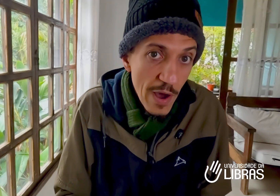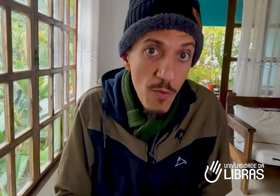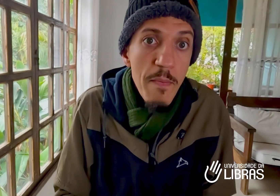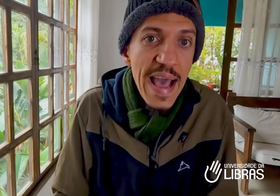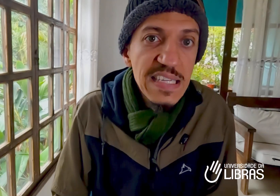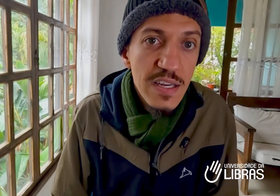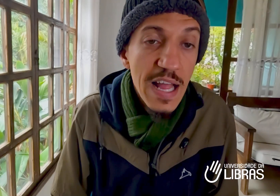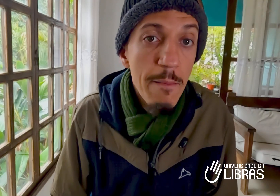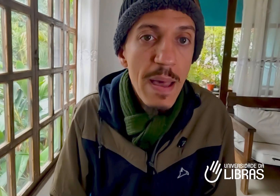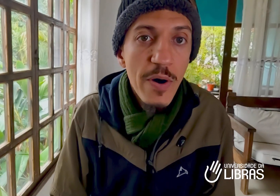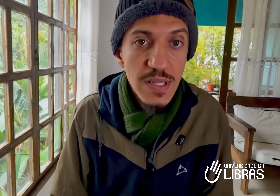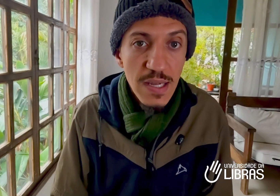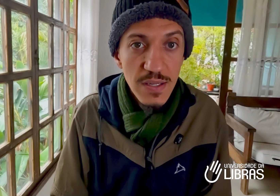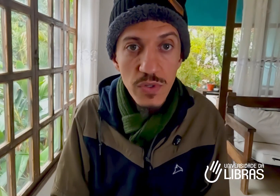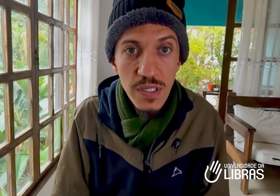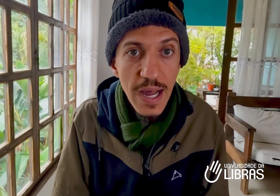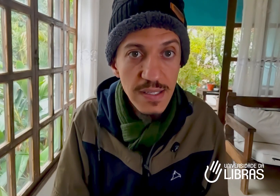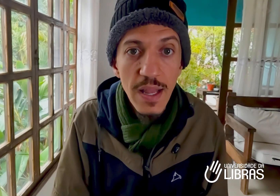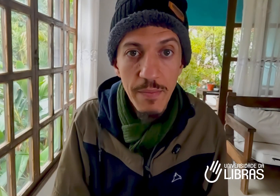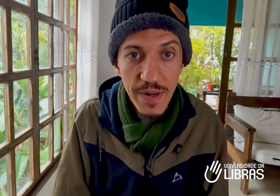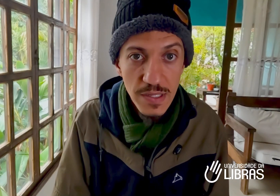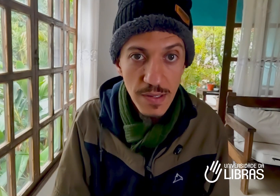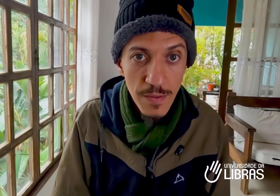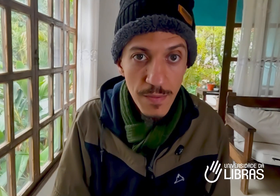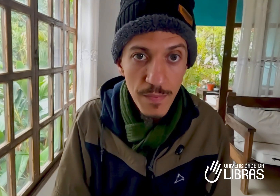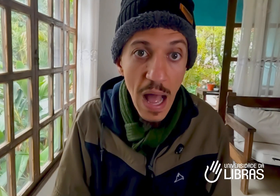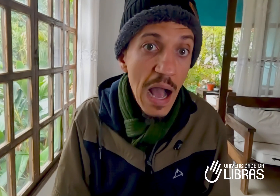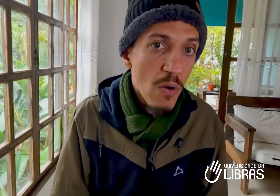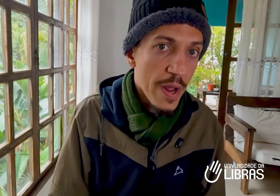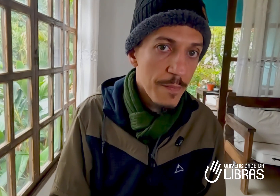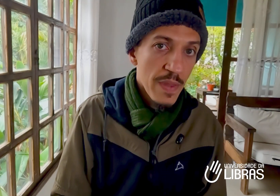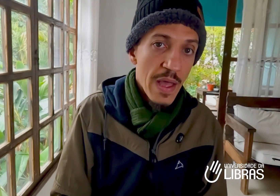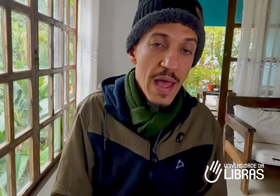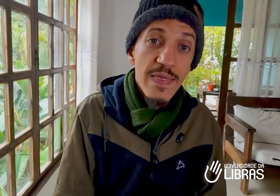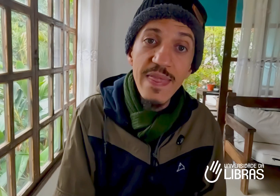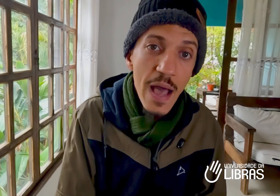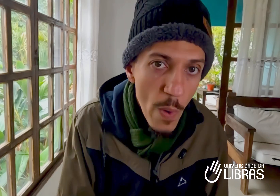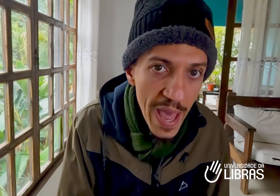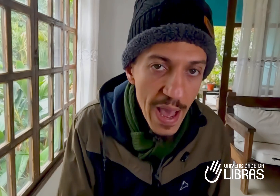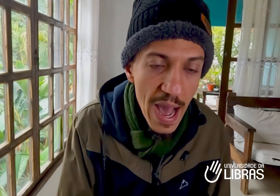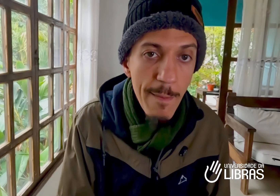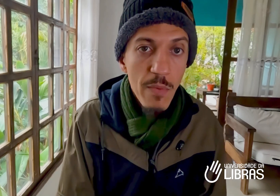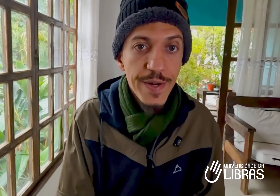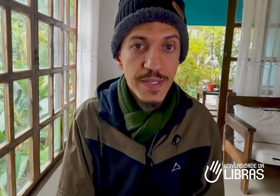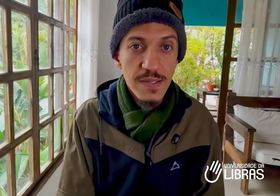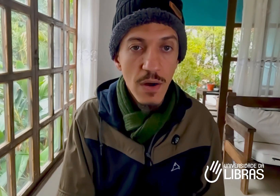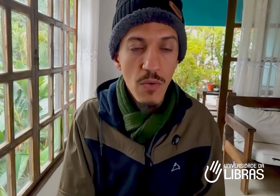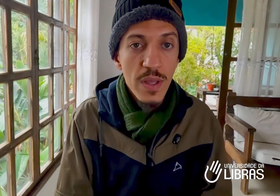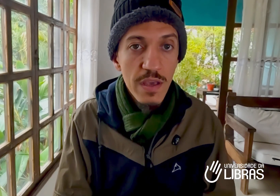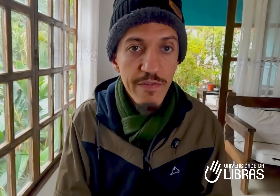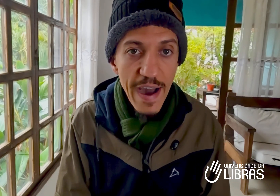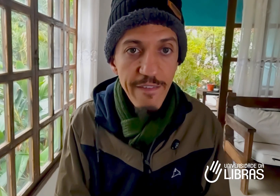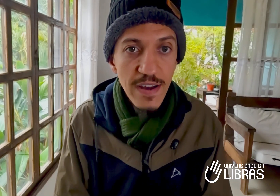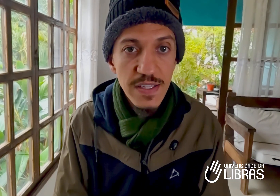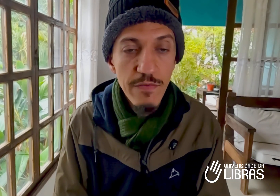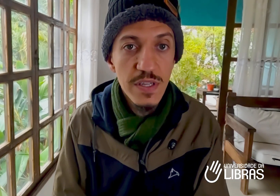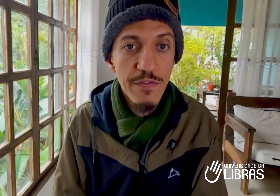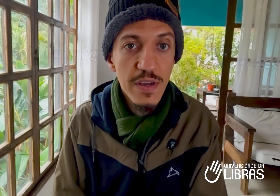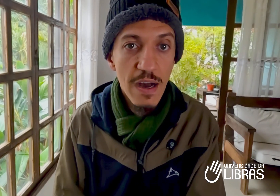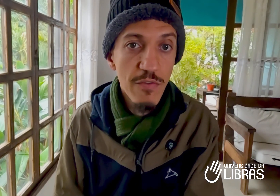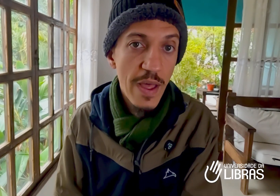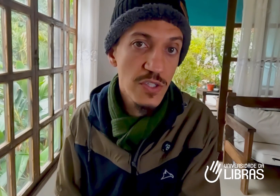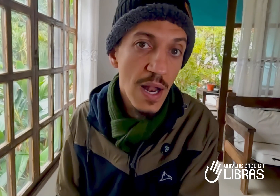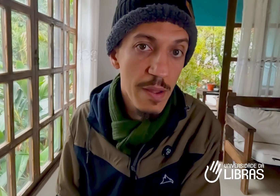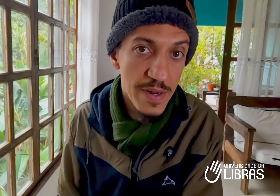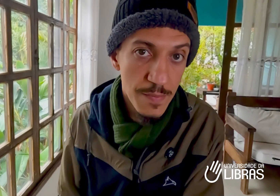se tornar um mestre da memorização de sinais da Libras. Agora, não é a memorização que vai fazer você